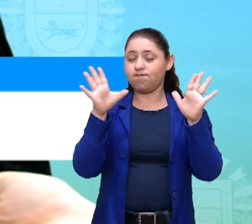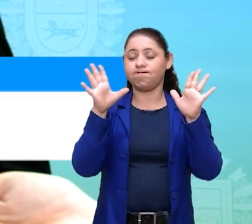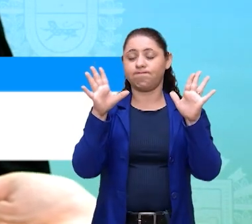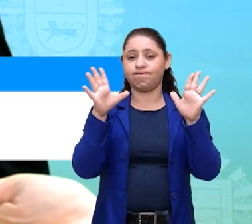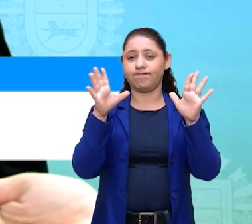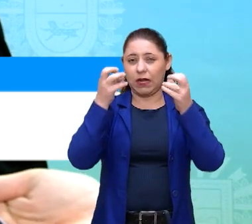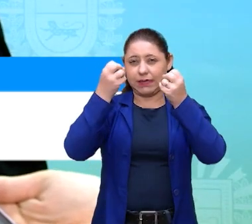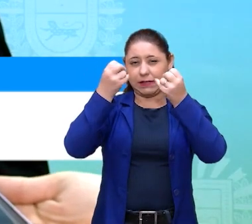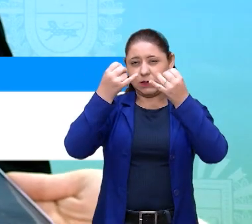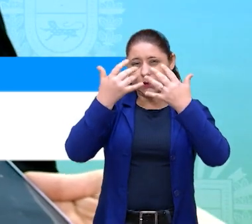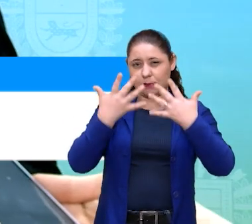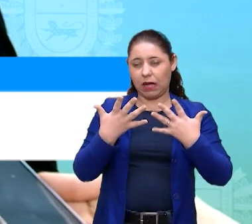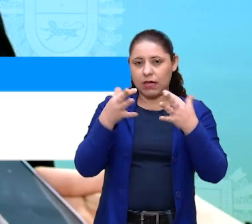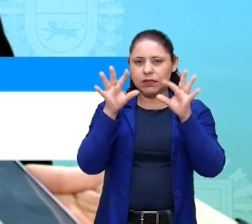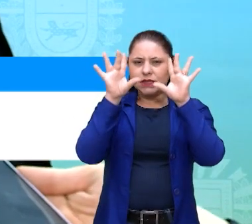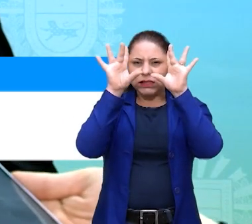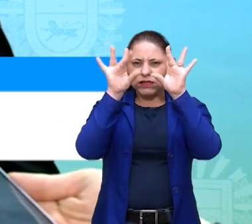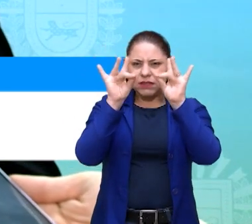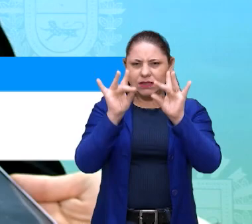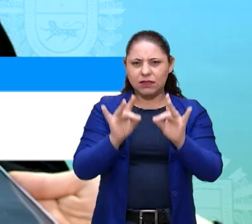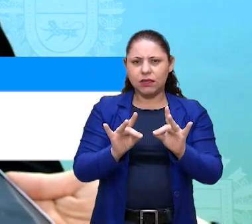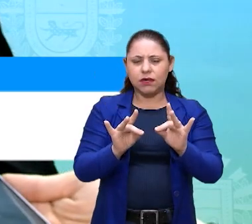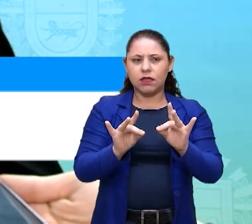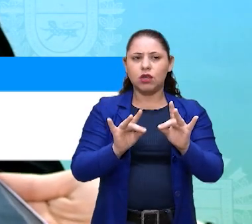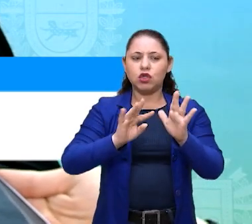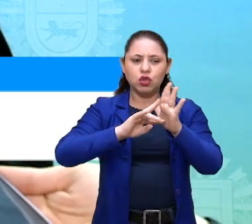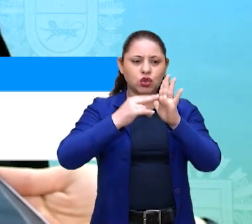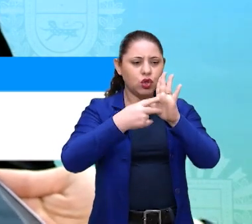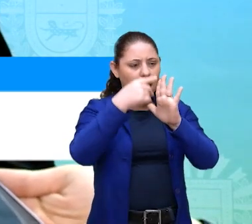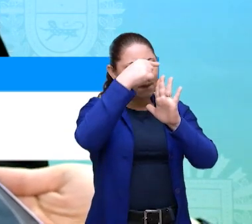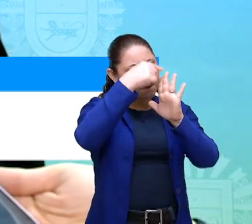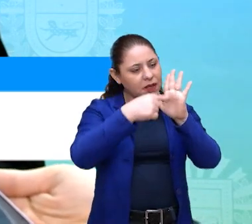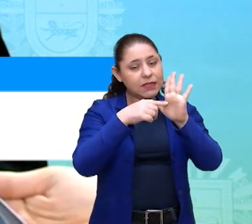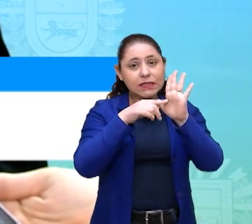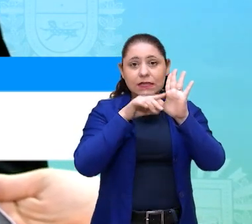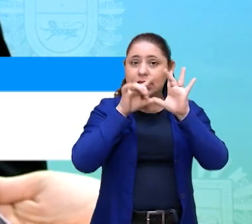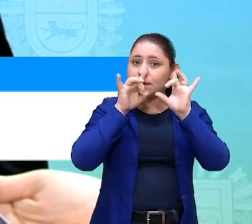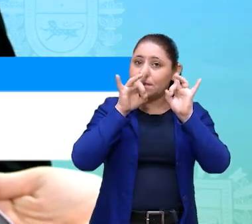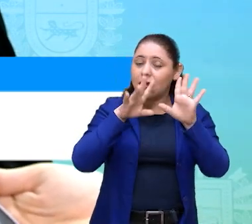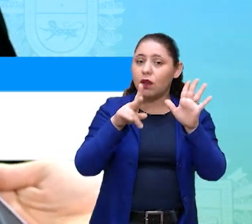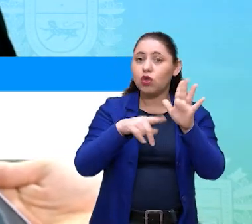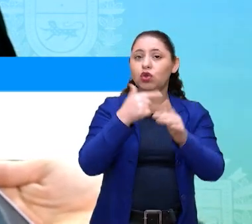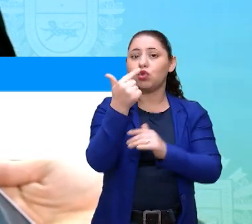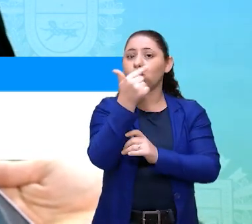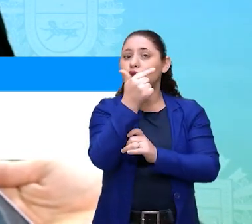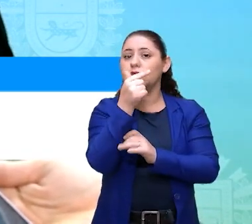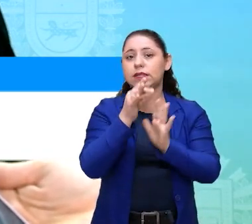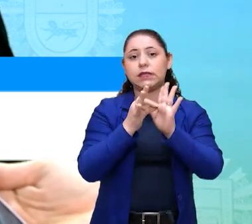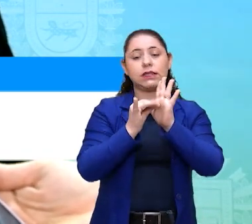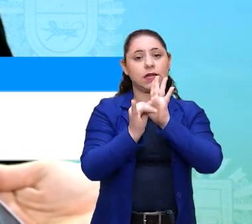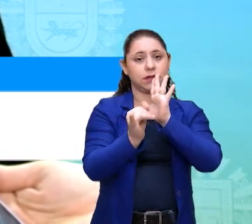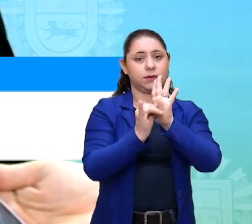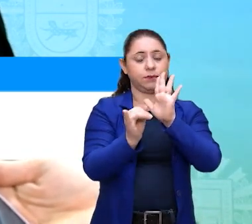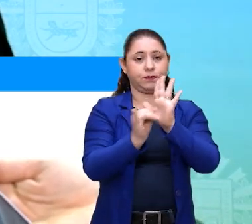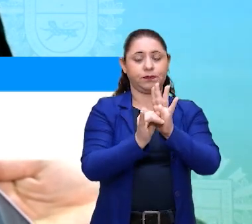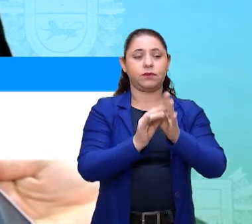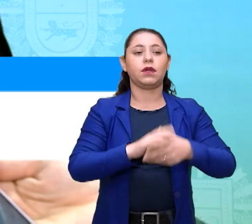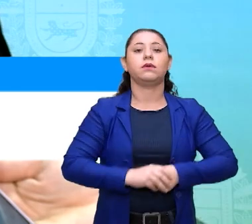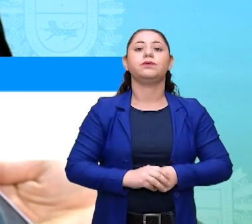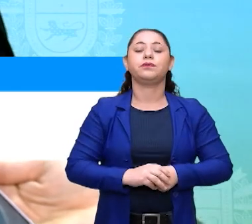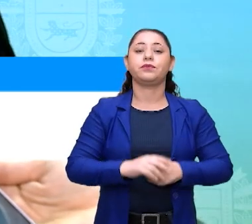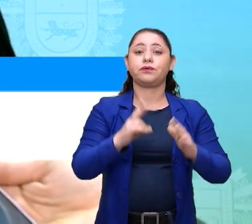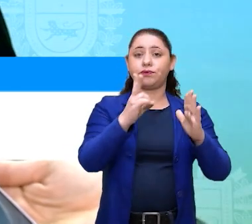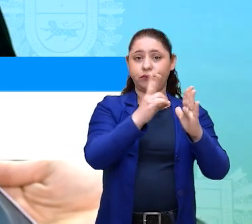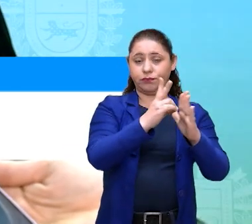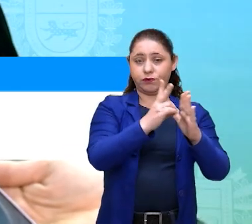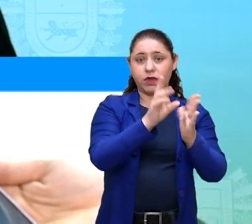claro, bastante explícito, são nessas situações específicas. Vou citar aqui dois exemplos. Na